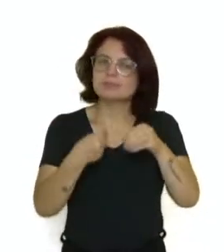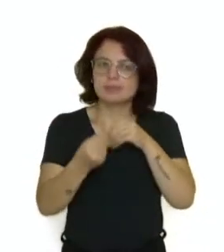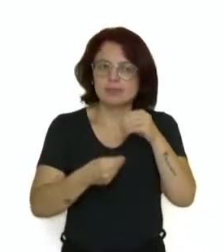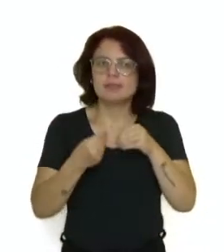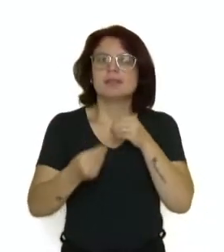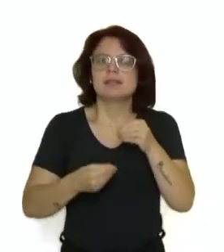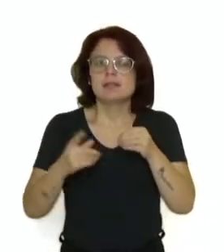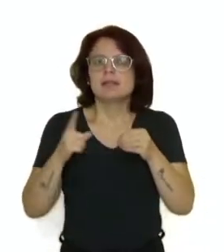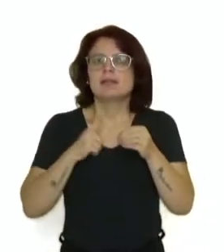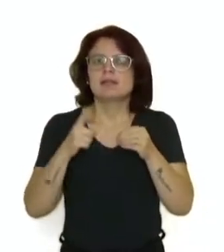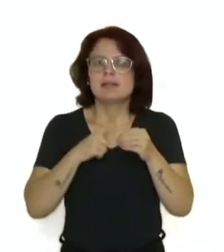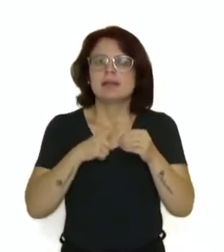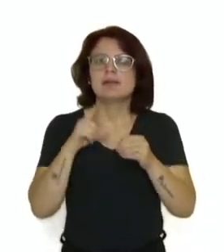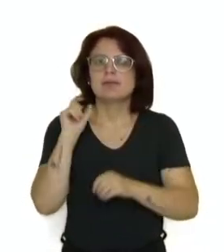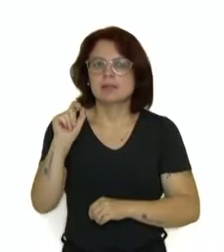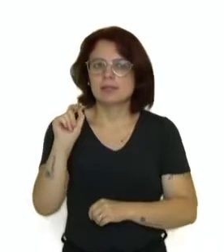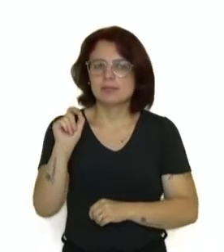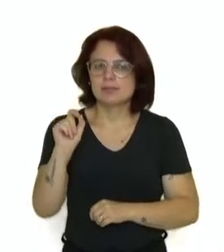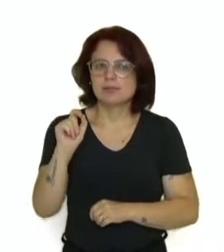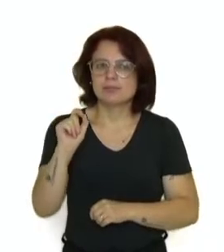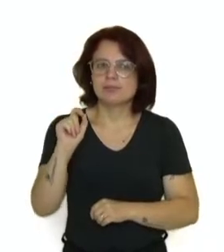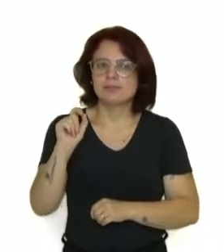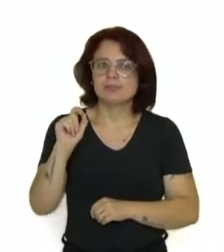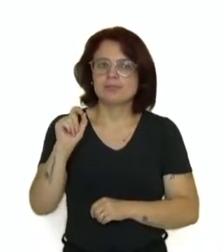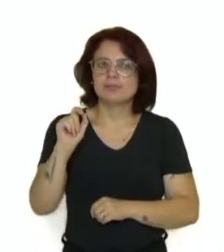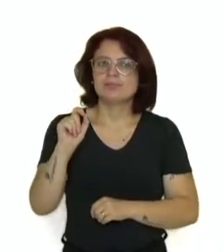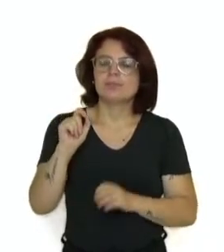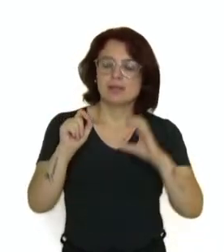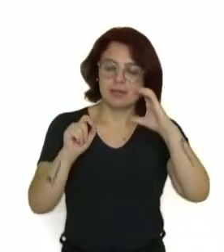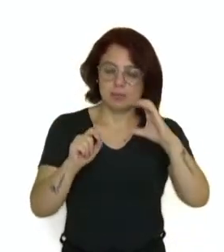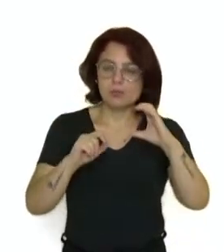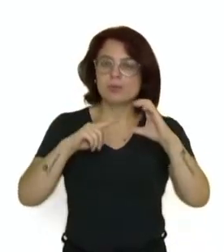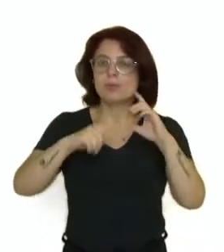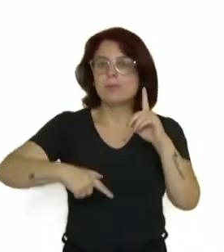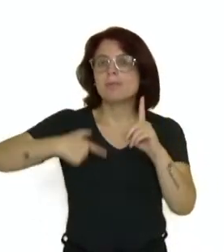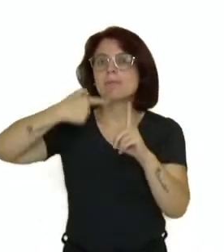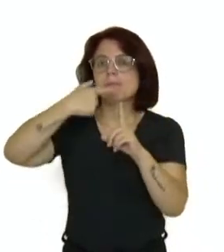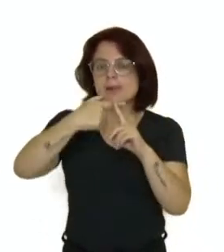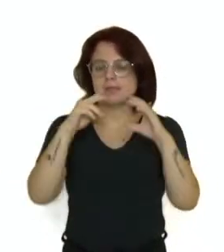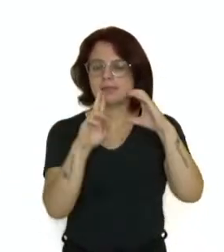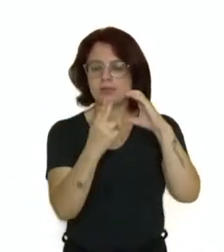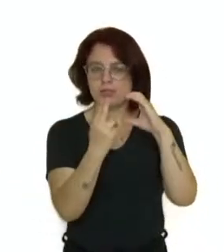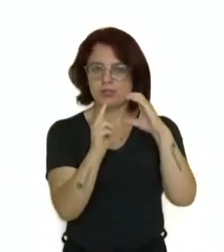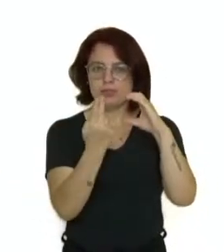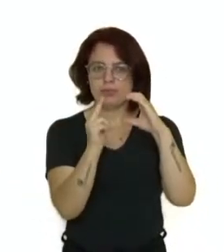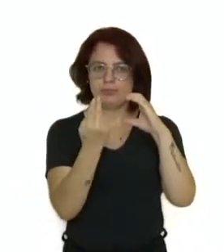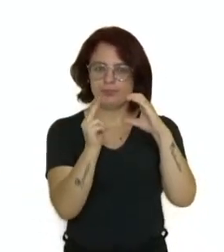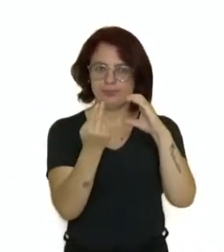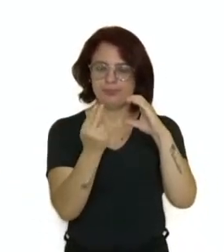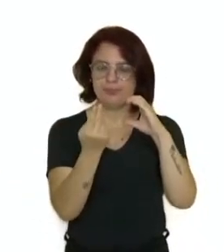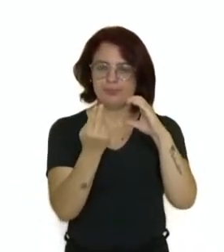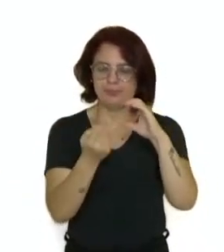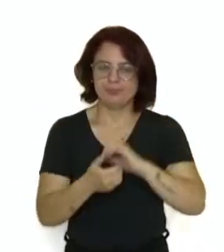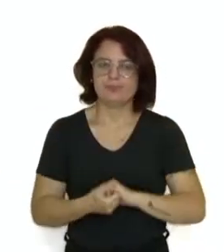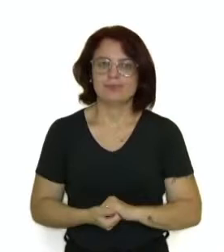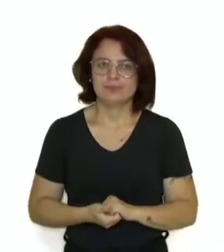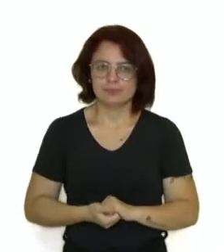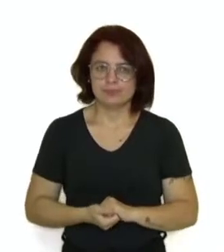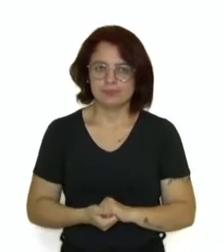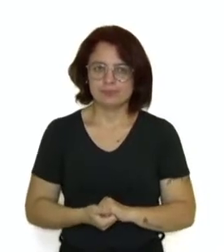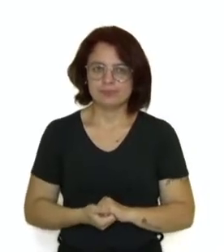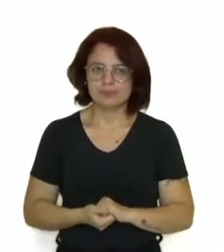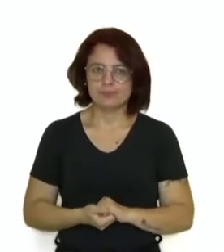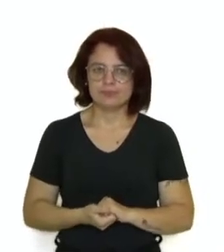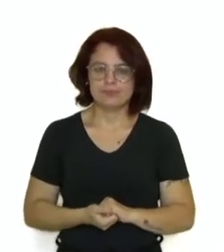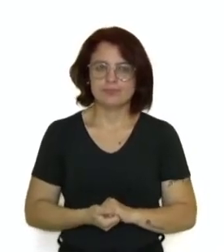orgânicas apresentam, além do átomo de carbono, o átomo de hidrogênio. Está aqui, ó, 2 carbonos,